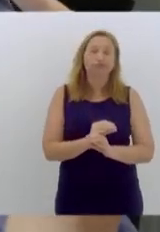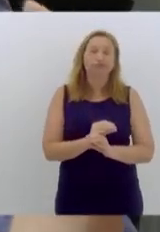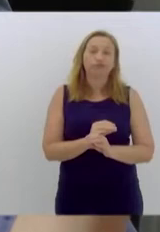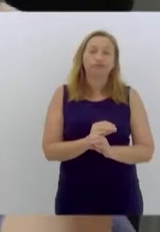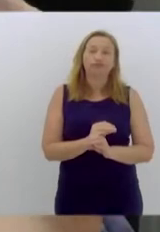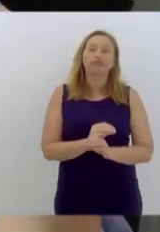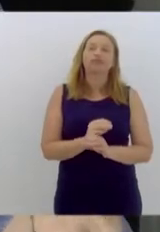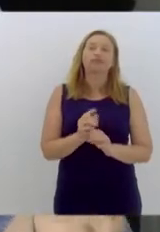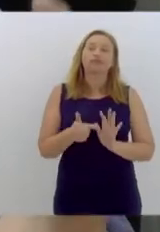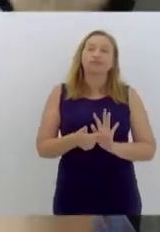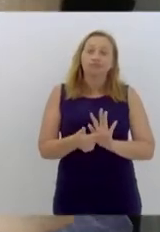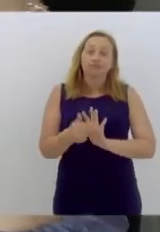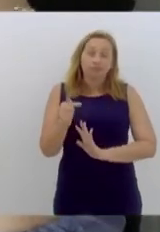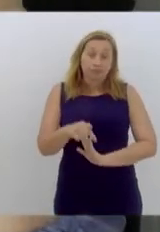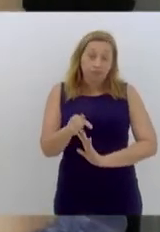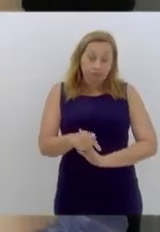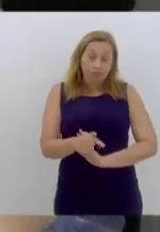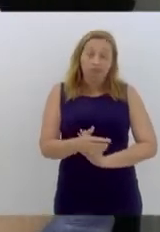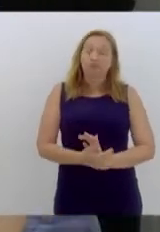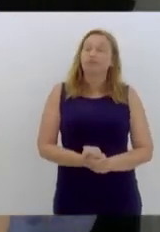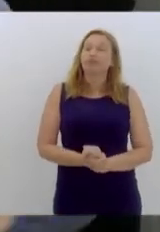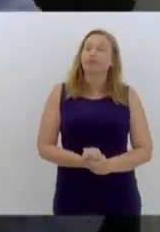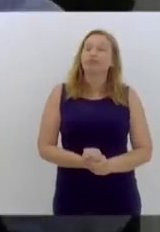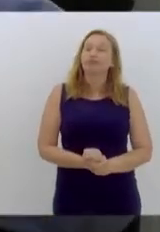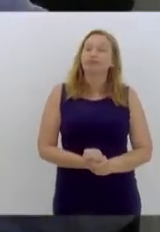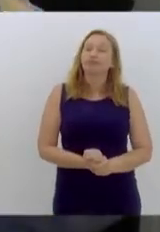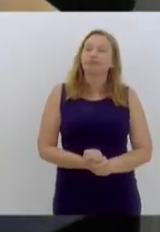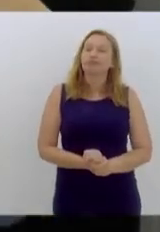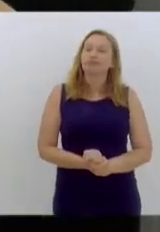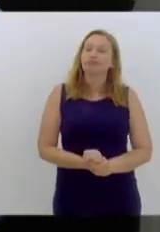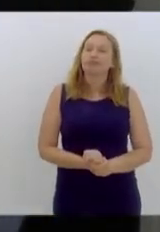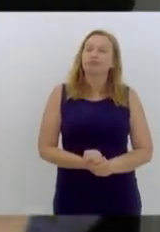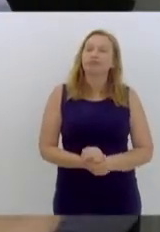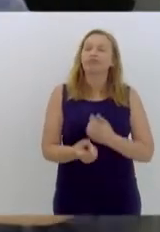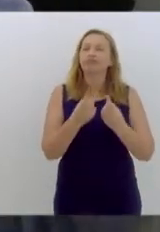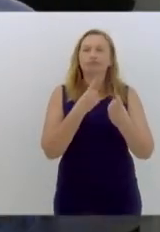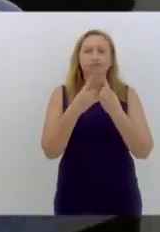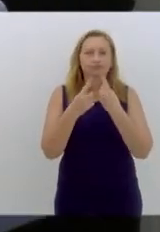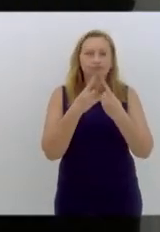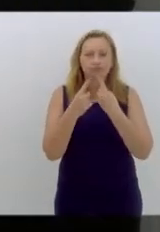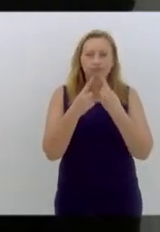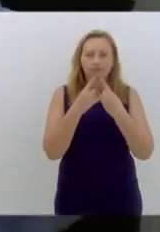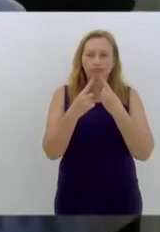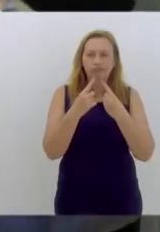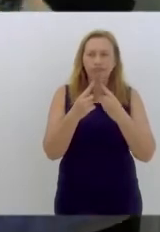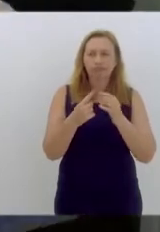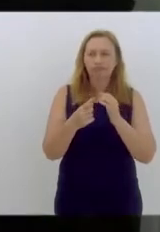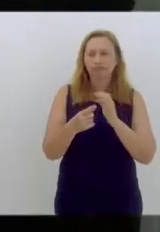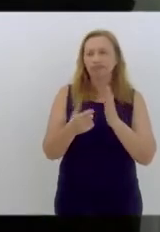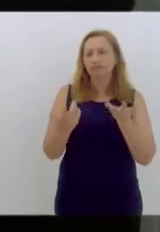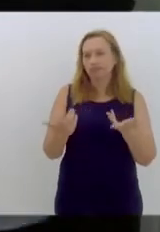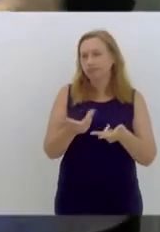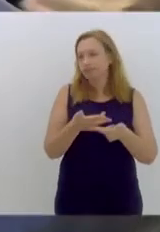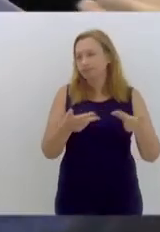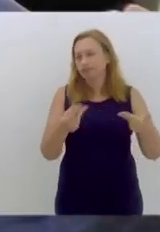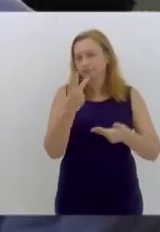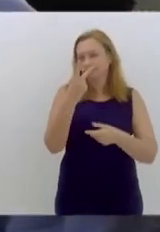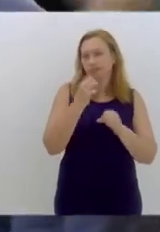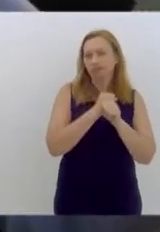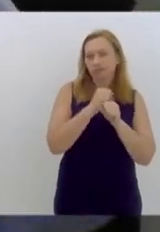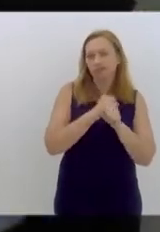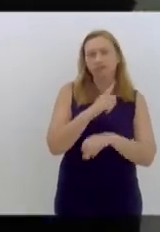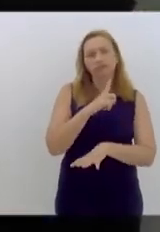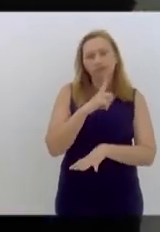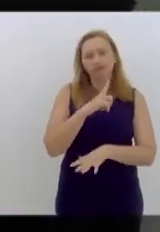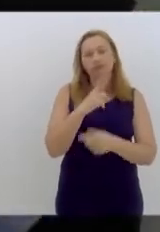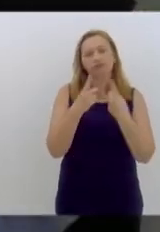ficou aqui dita, né, de discussões anteriores, tivemos 2 anos, né,